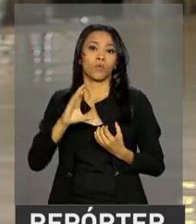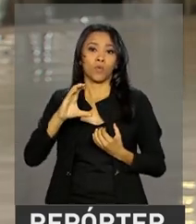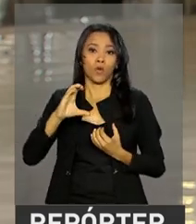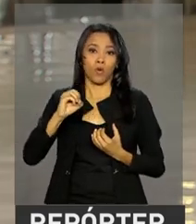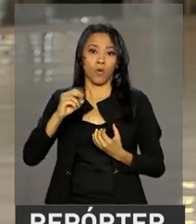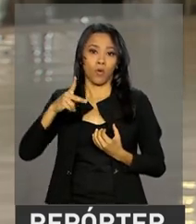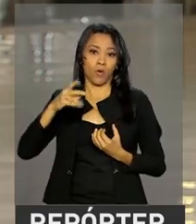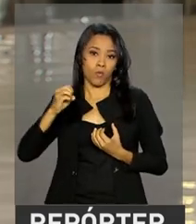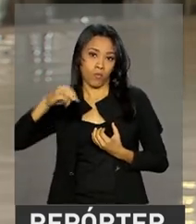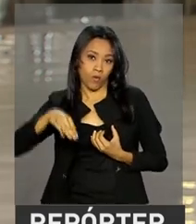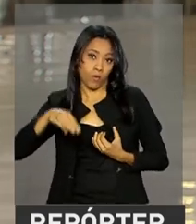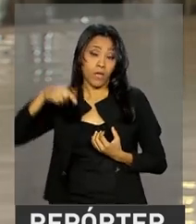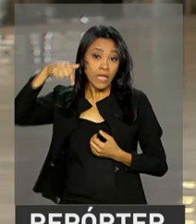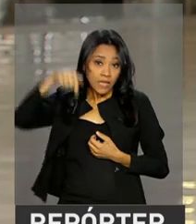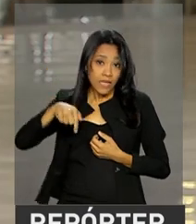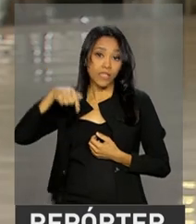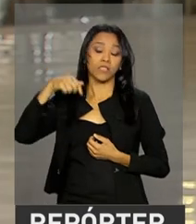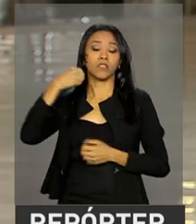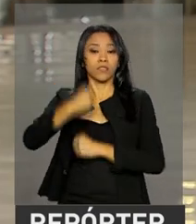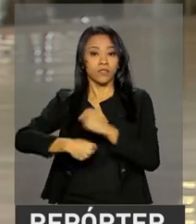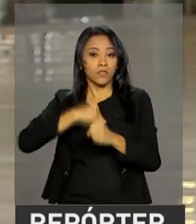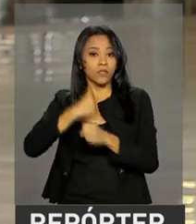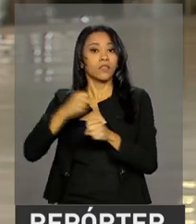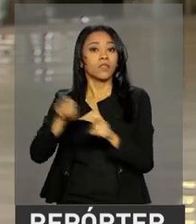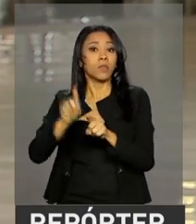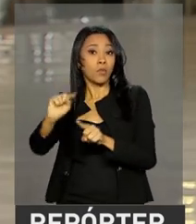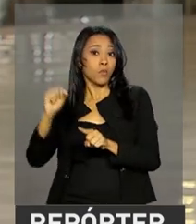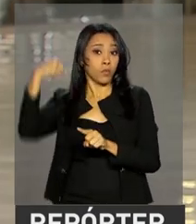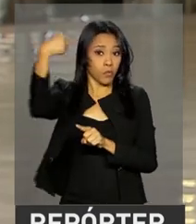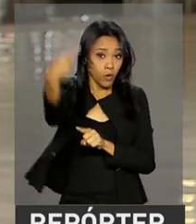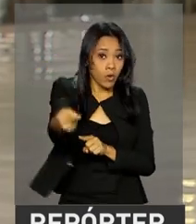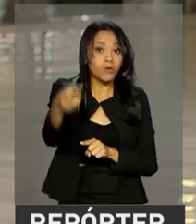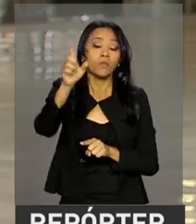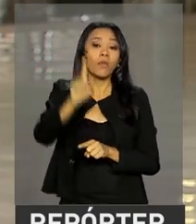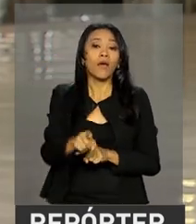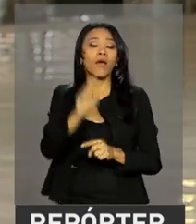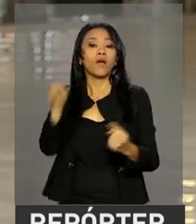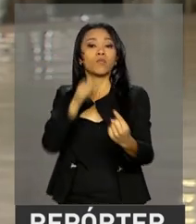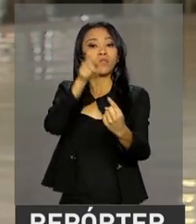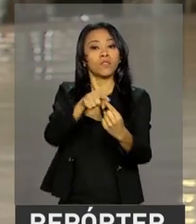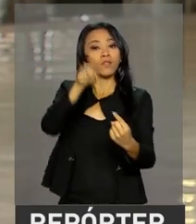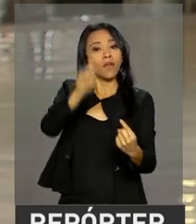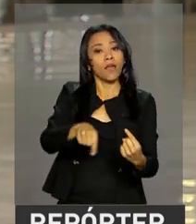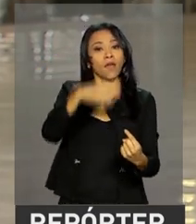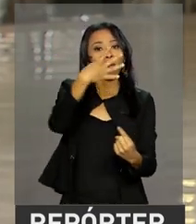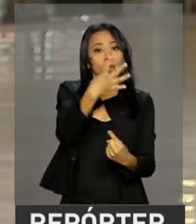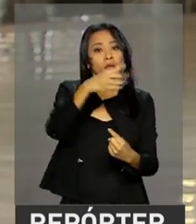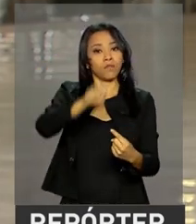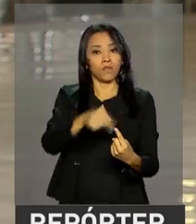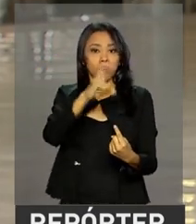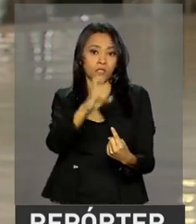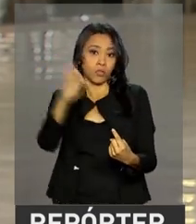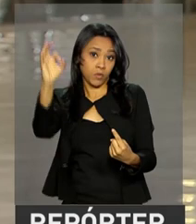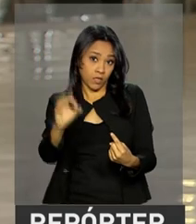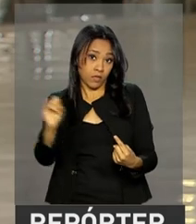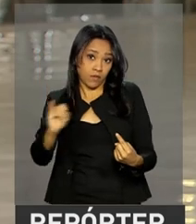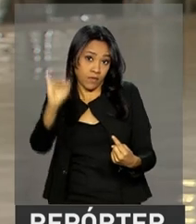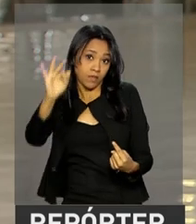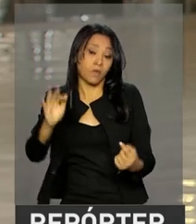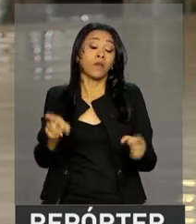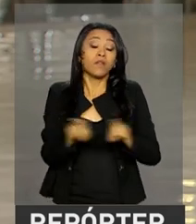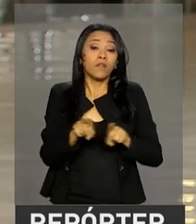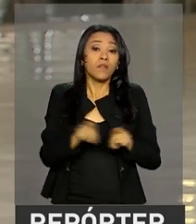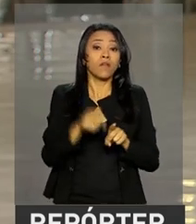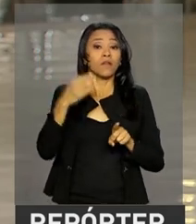Neste ano e no próximo, a meta de inflação é de 4,5%. No relatório, o Banco Central também melhorou